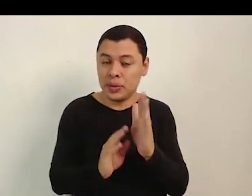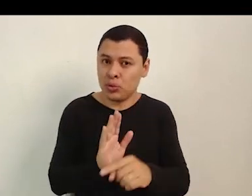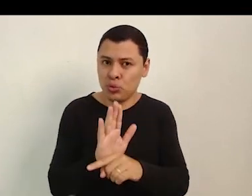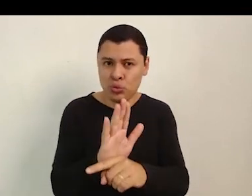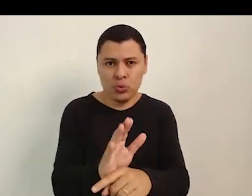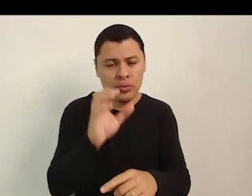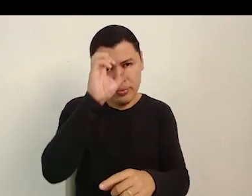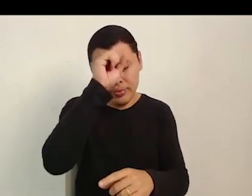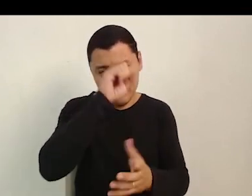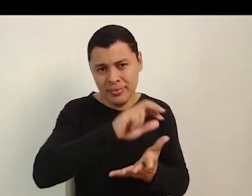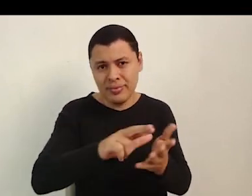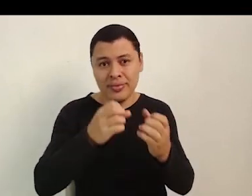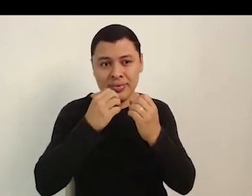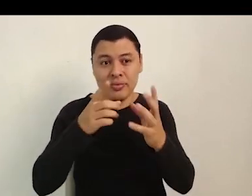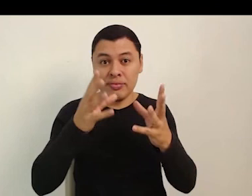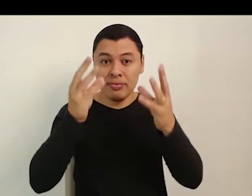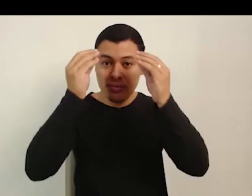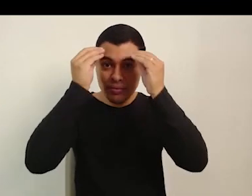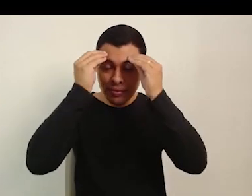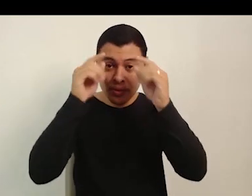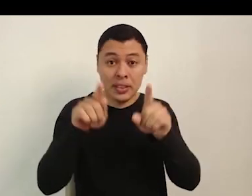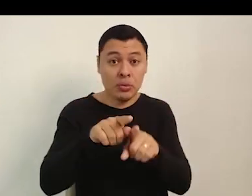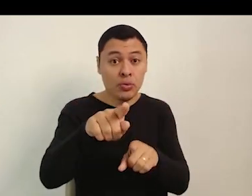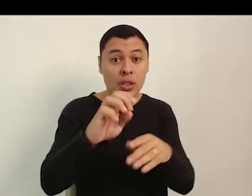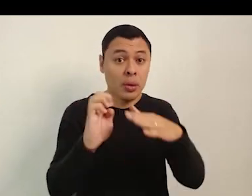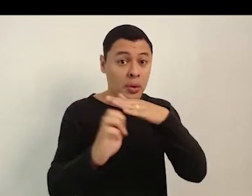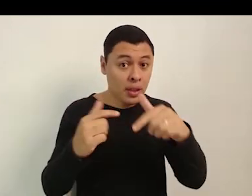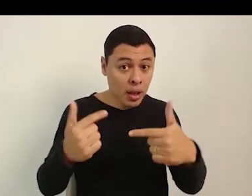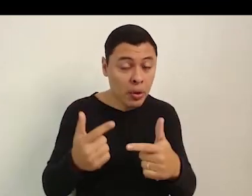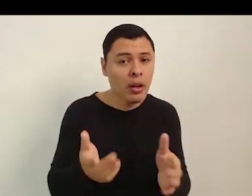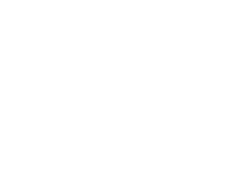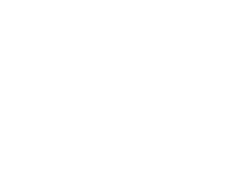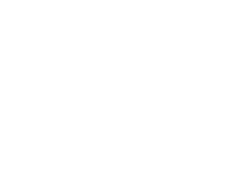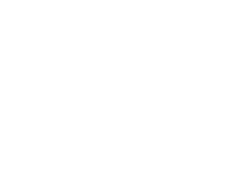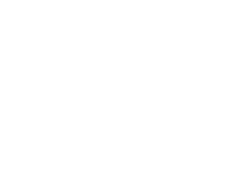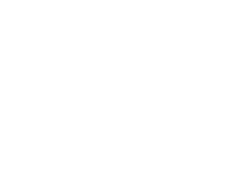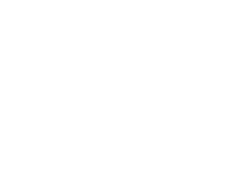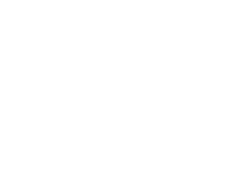né? E que vocês levem a acessibilidade para a empresa que vocês trabalham,